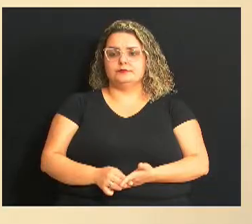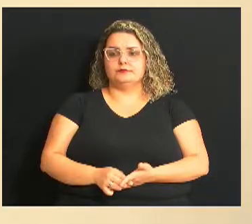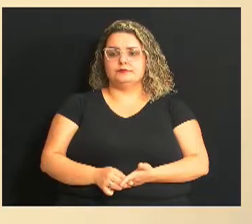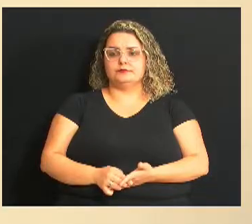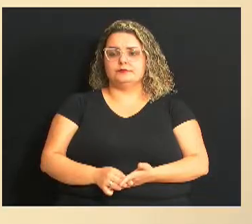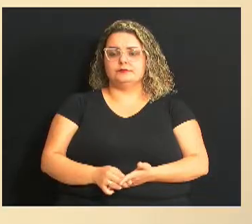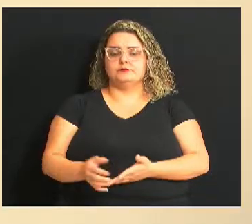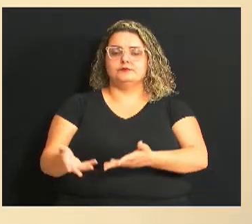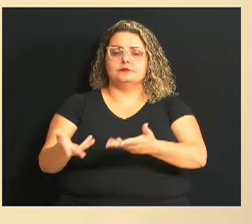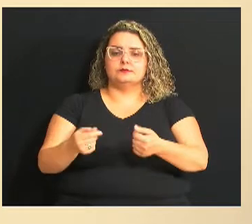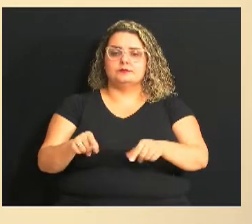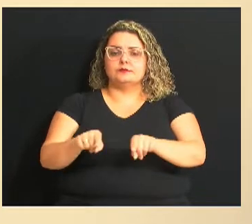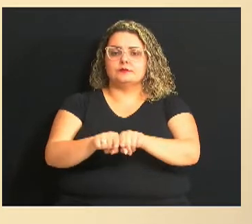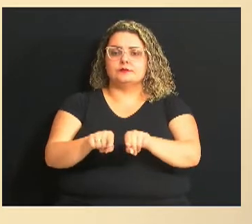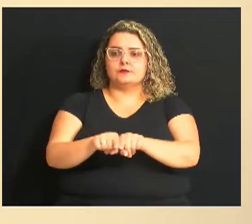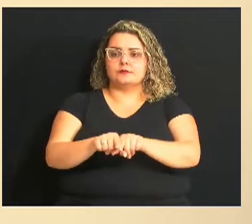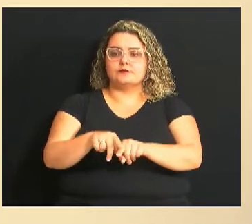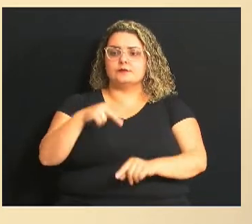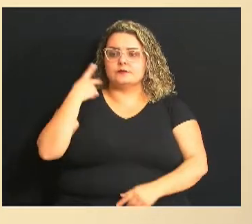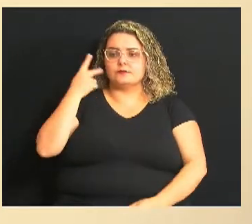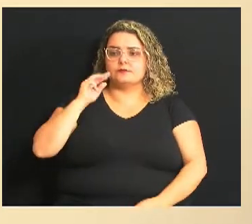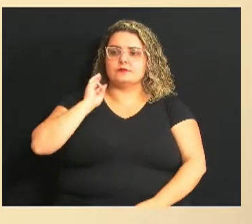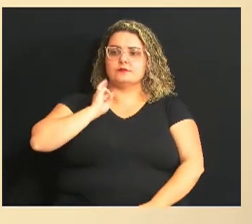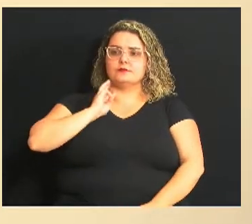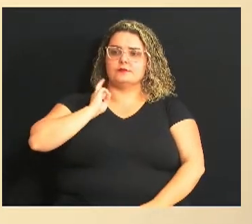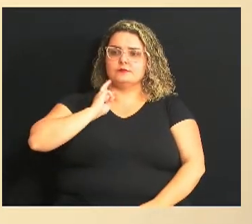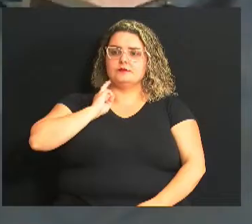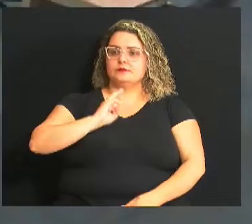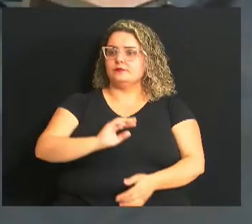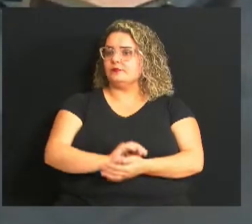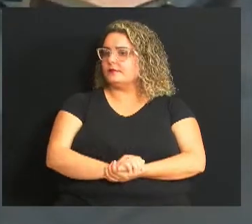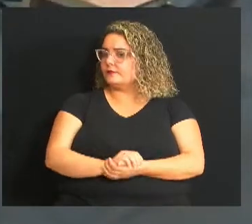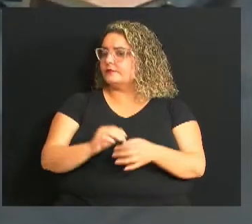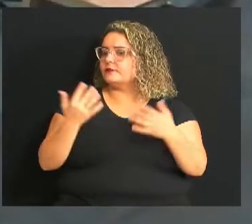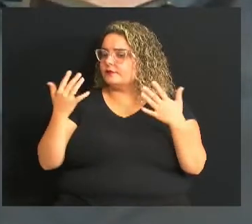Convidamos também vereador Cecílio Santos.